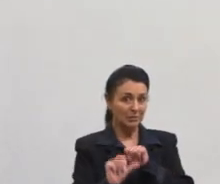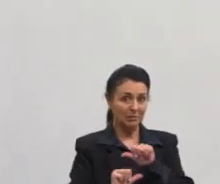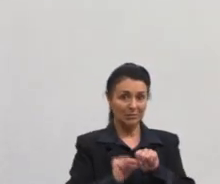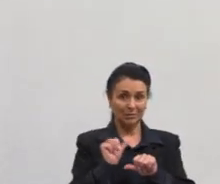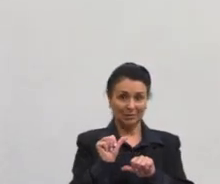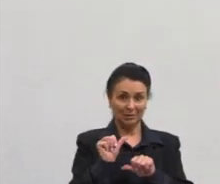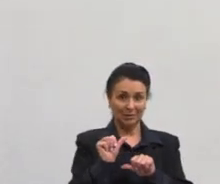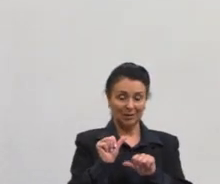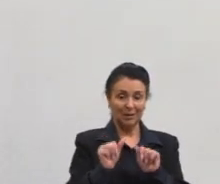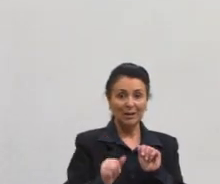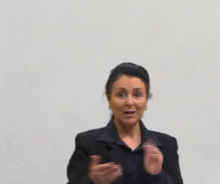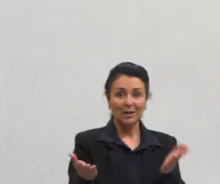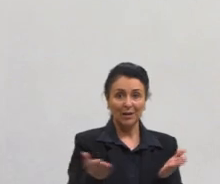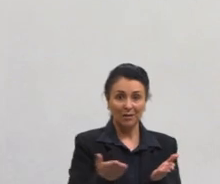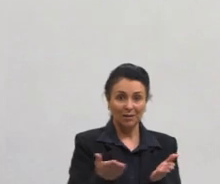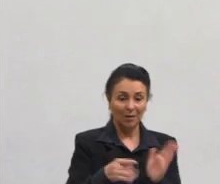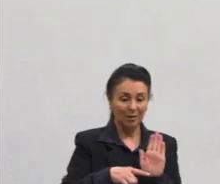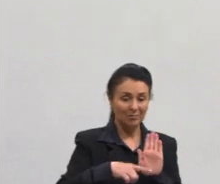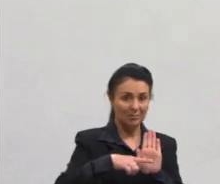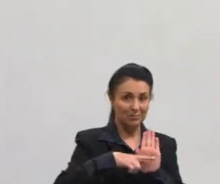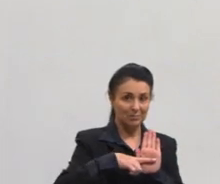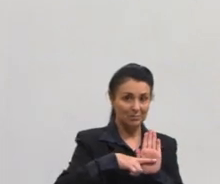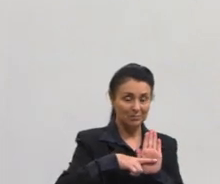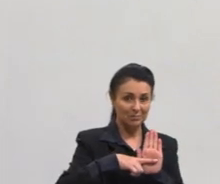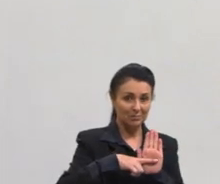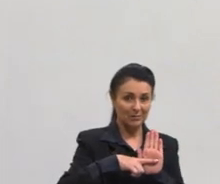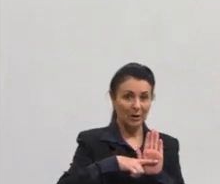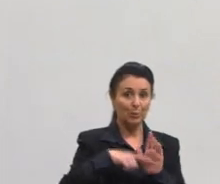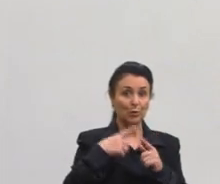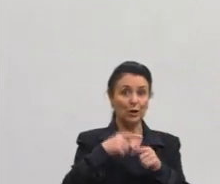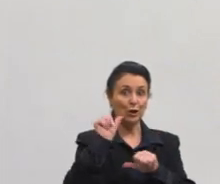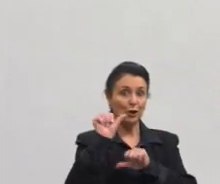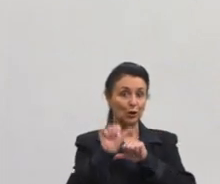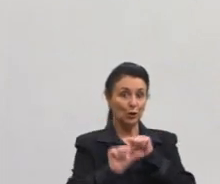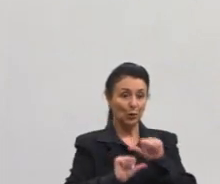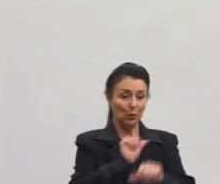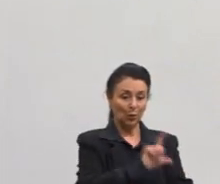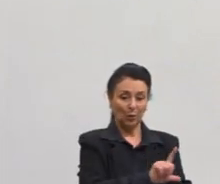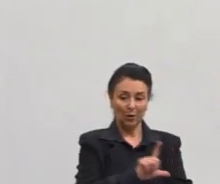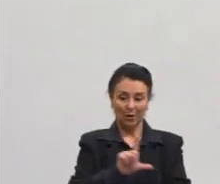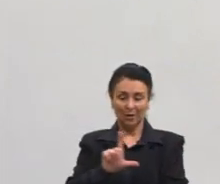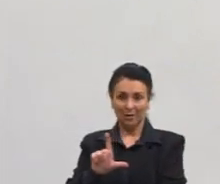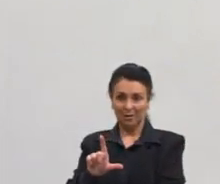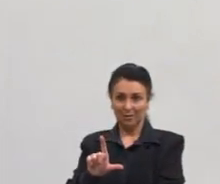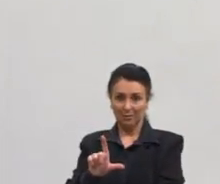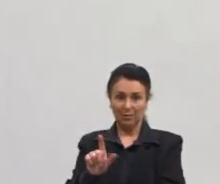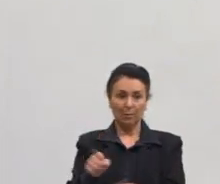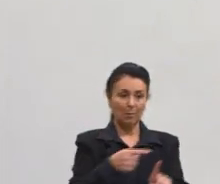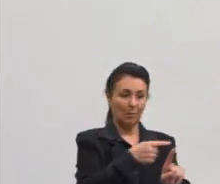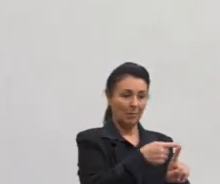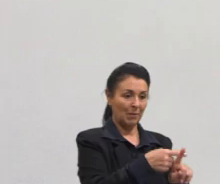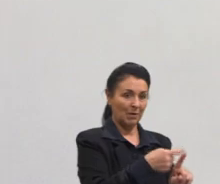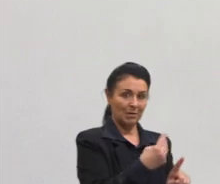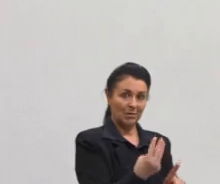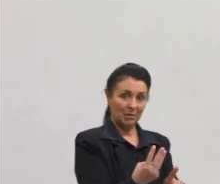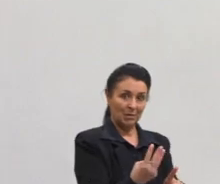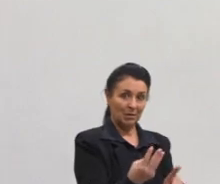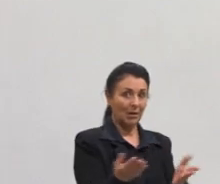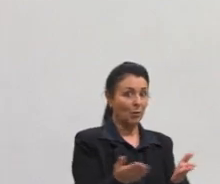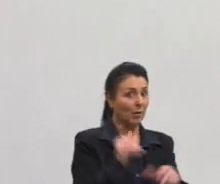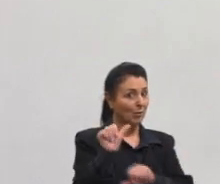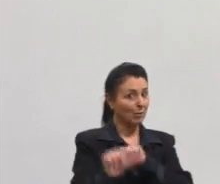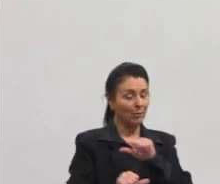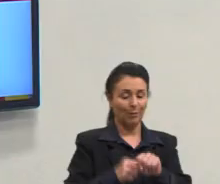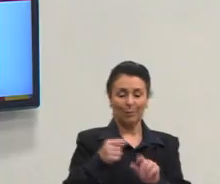porque quando ele troca de lado da Igualdade ele muda de operação tava mais três passando para cá